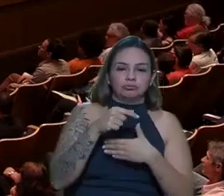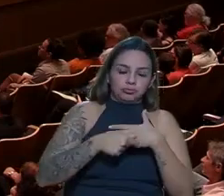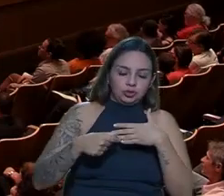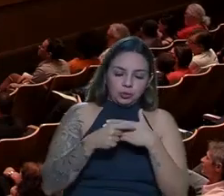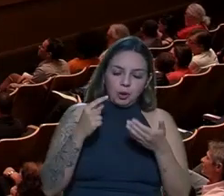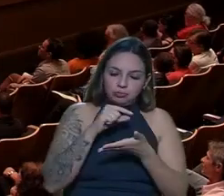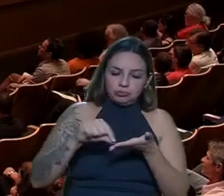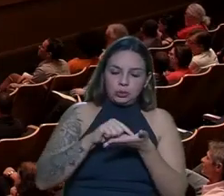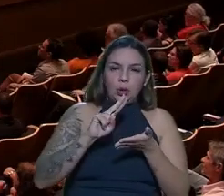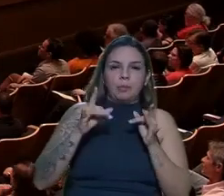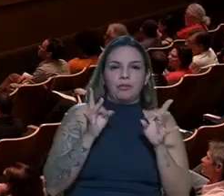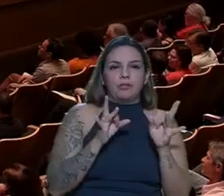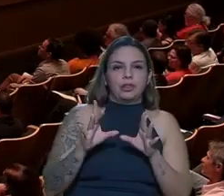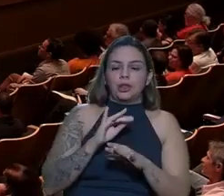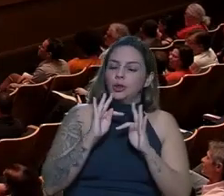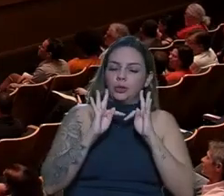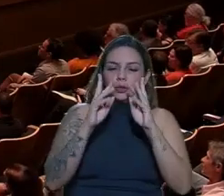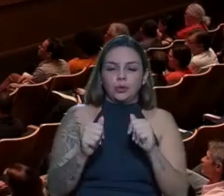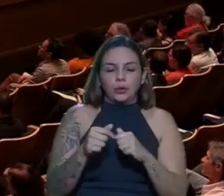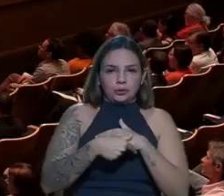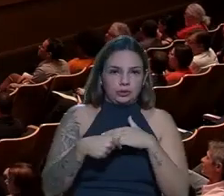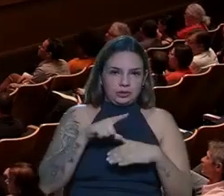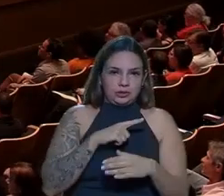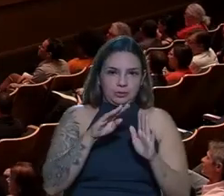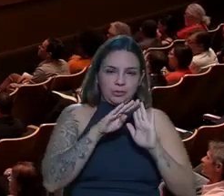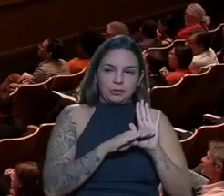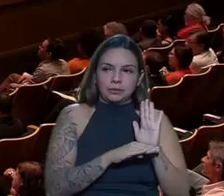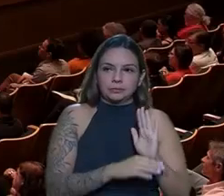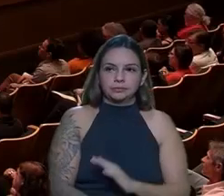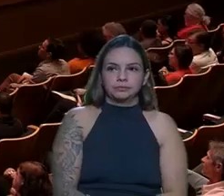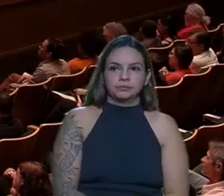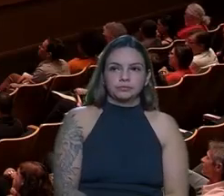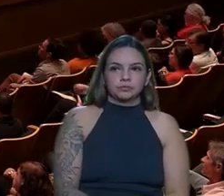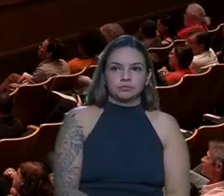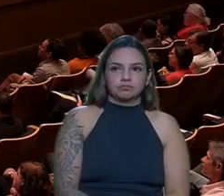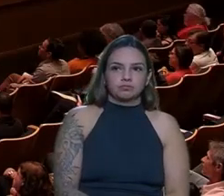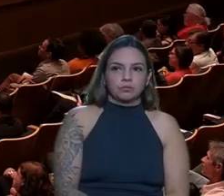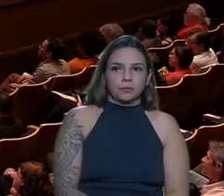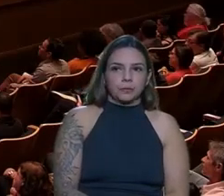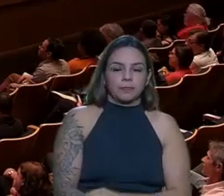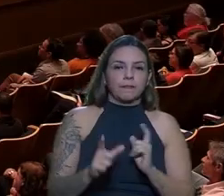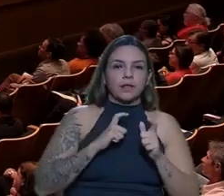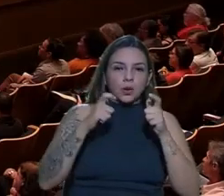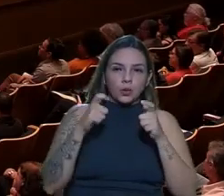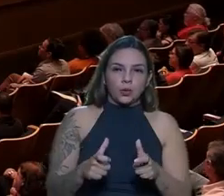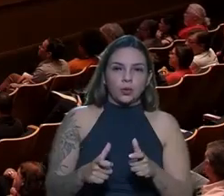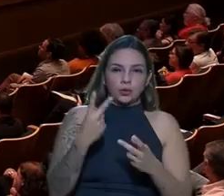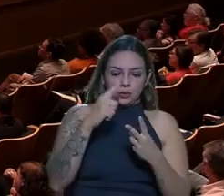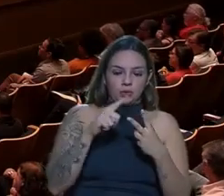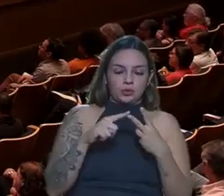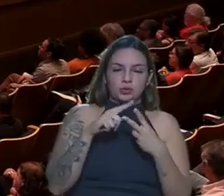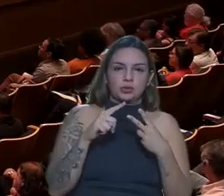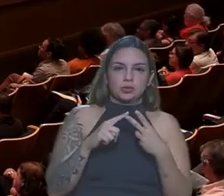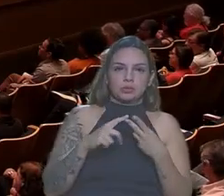venda, incluindo obra de todos os autores que estão na programação. Temos dois